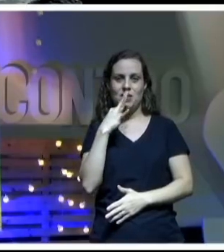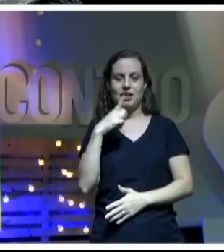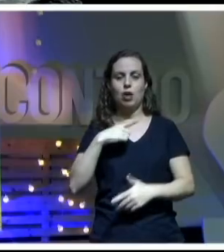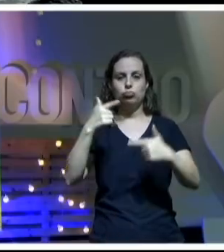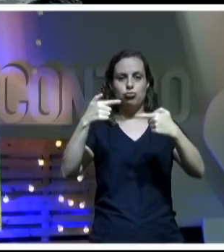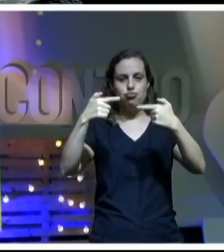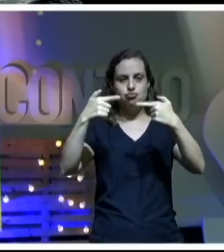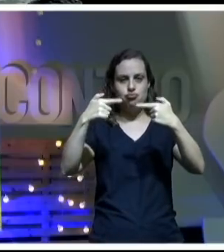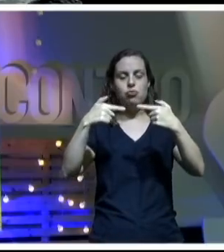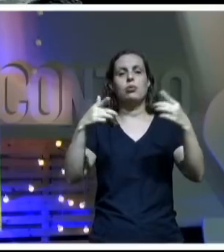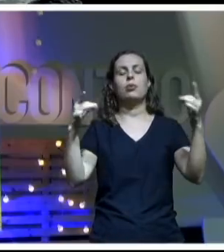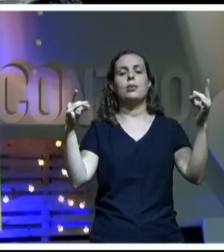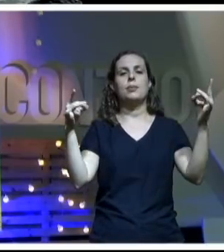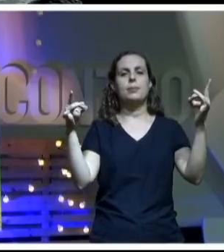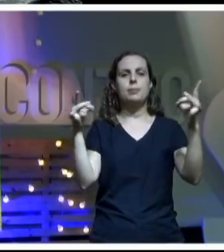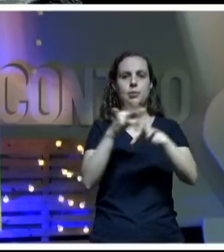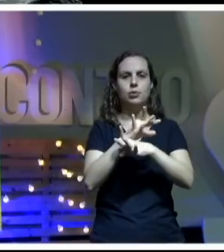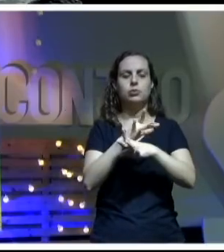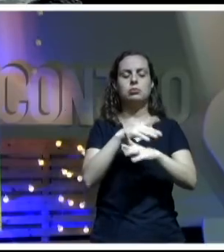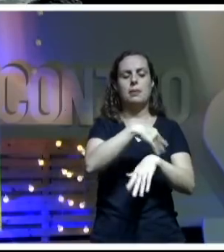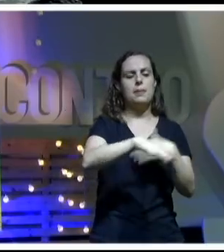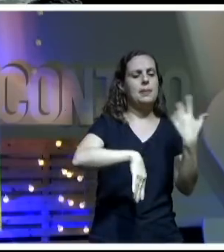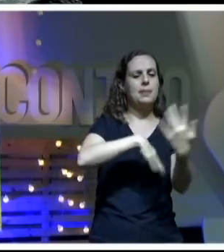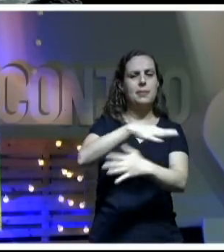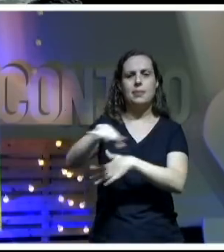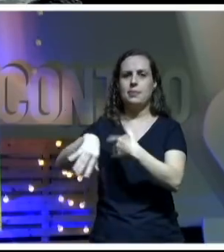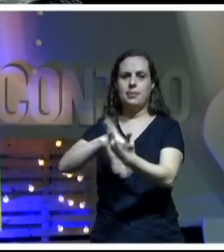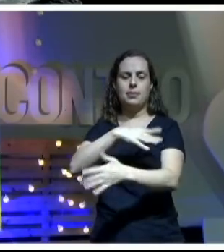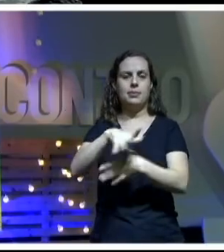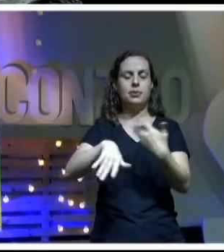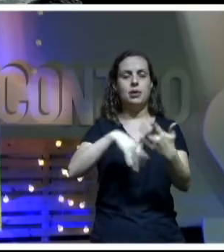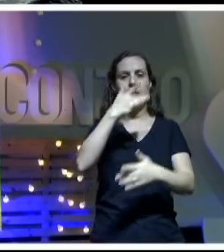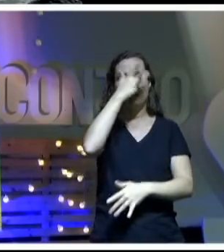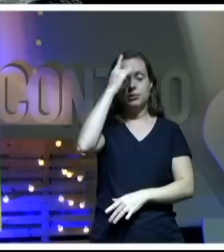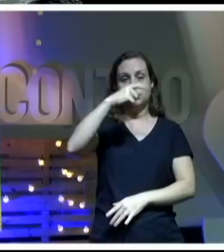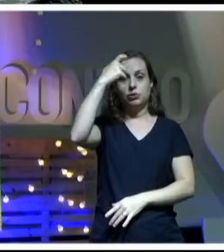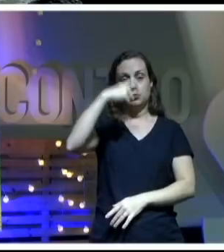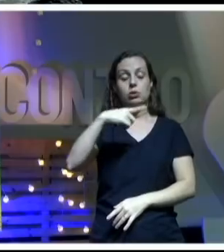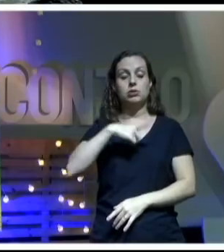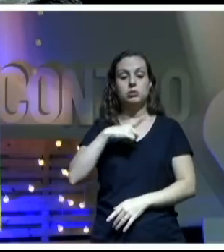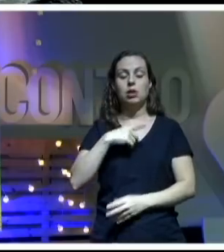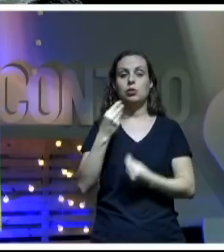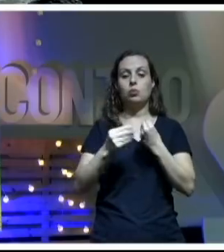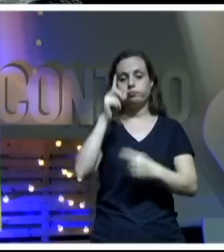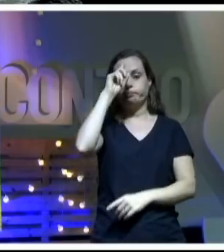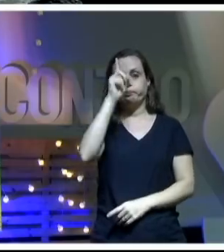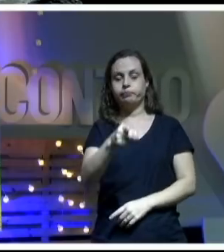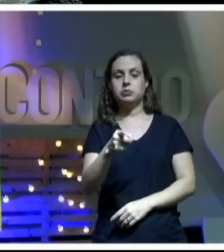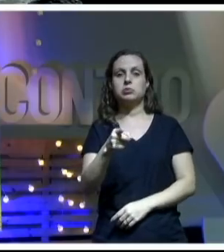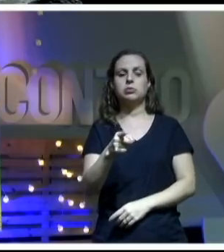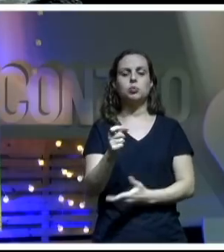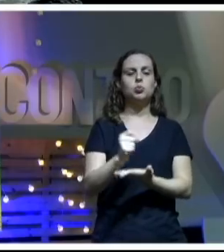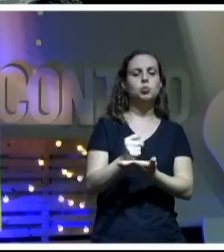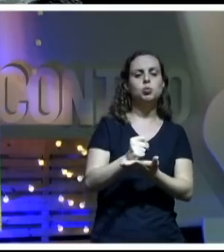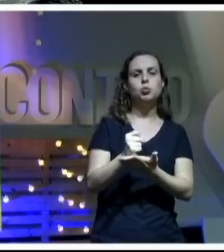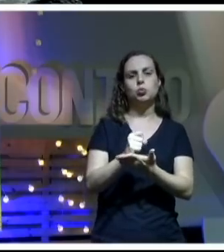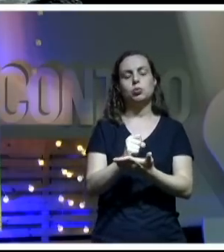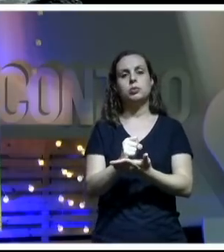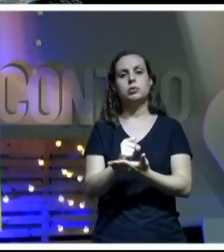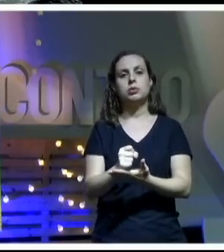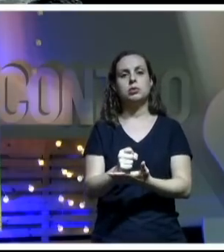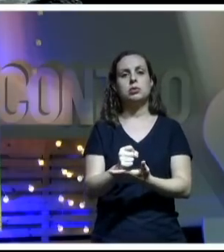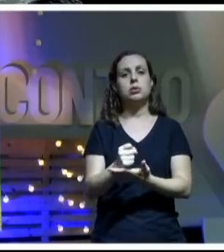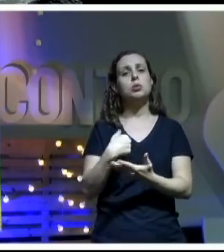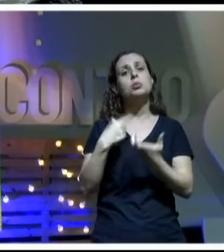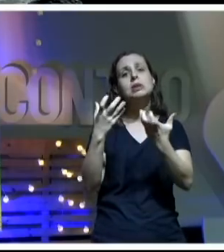uma guerra nuclear a sociedade está toda destruída ea pessoa que tem o domínio ali que é continuar dominando tudo que ele quer o que uma